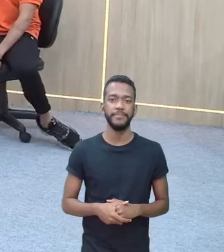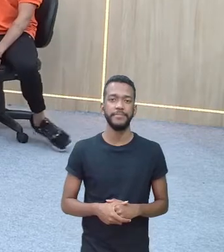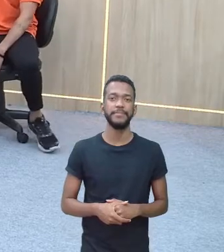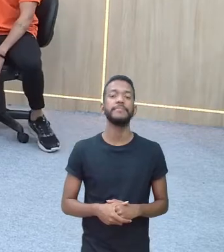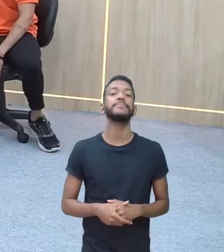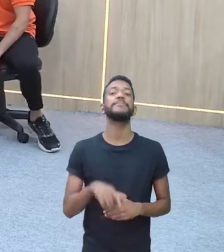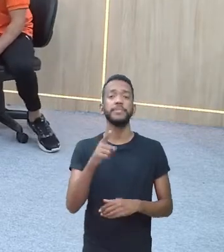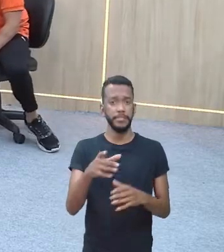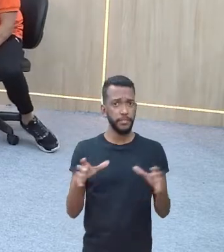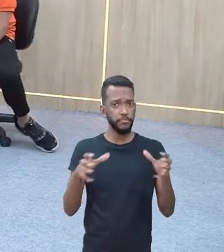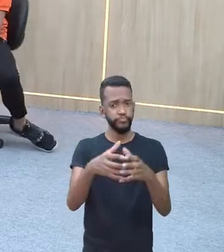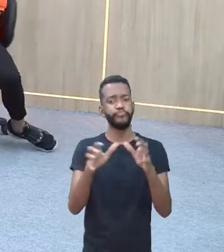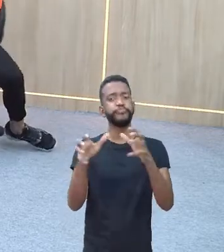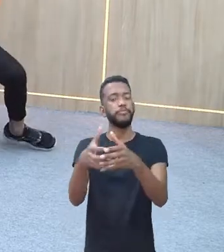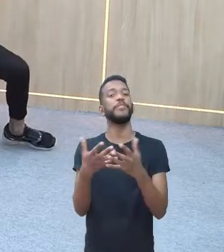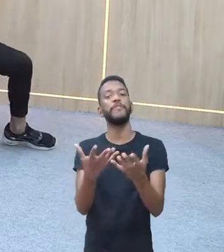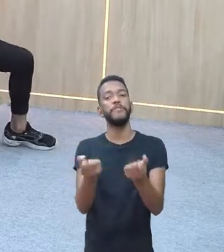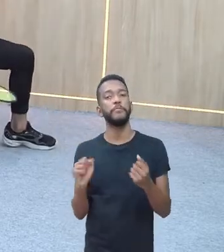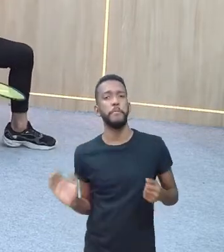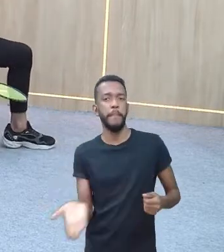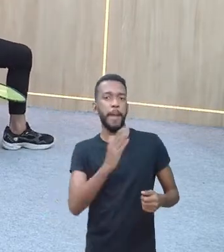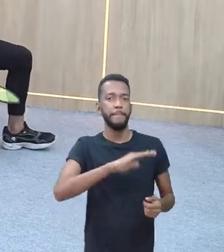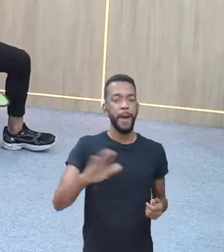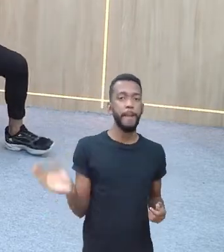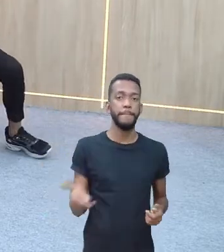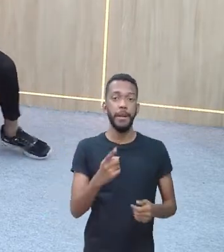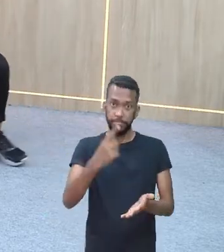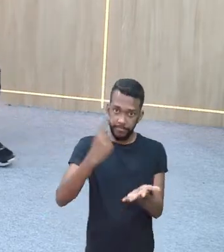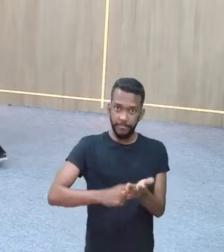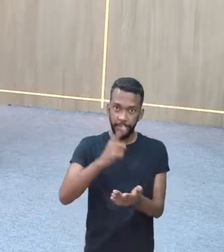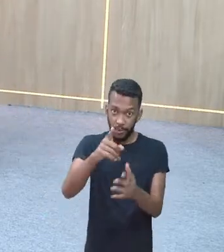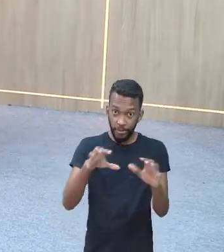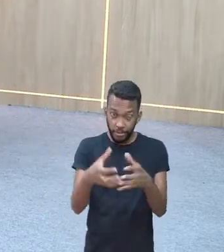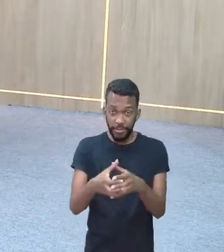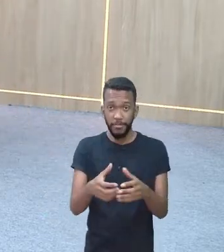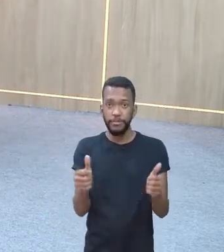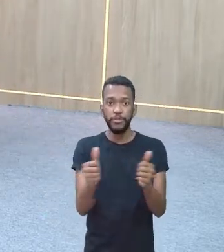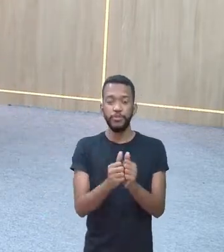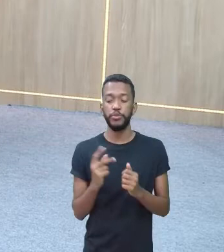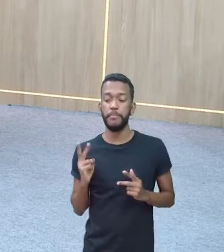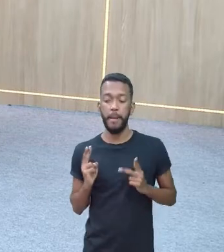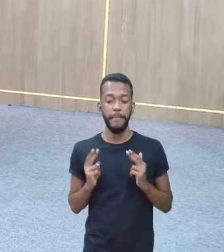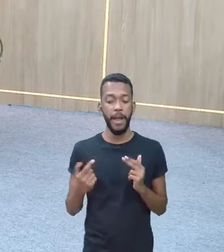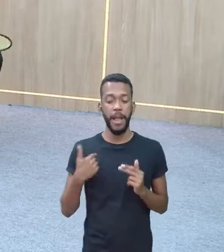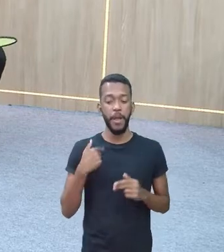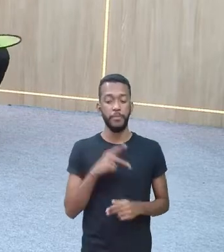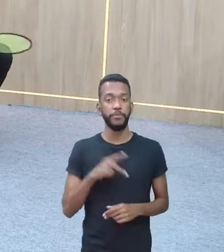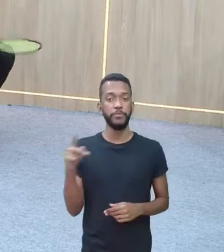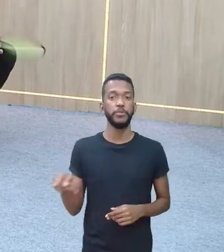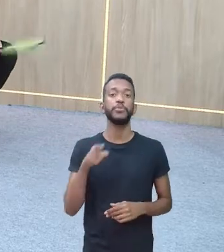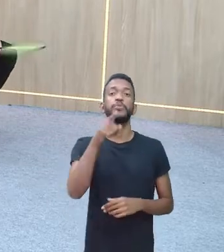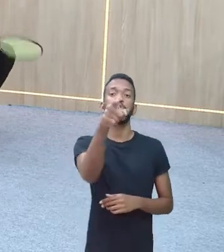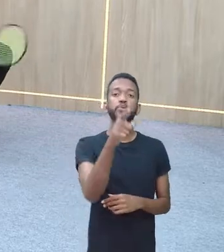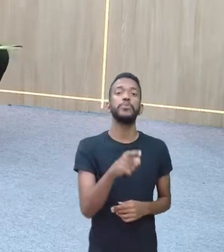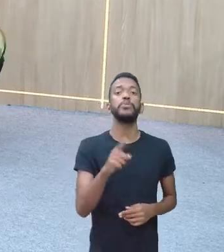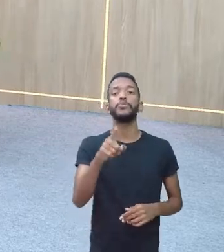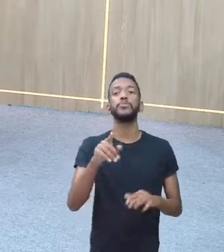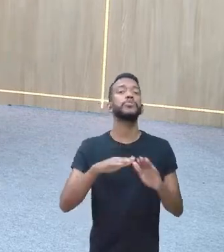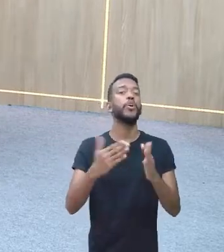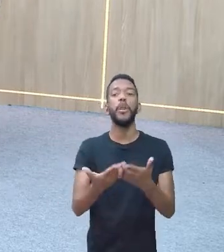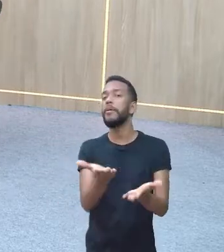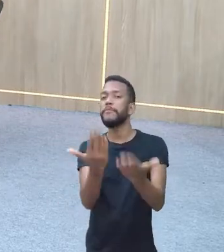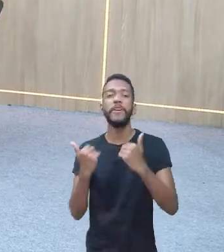Bota o teu time, Benção, pra jogar aqui, ó. Marca aí, escala teu time pra jogar uma dupla. Aí o professor Heleno contra a tua